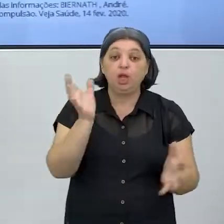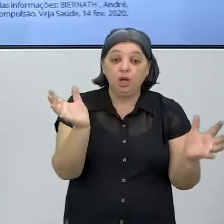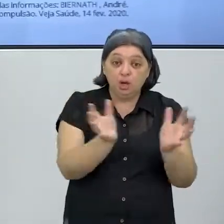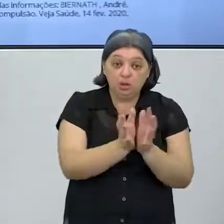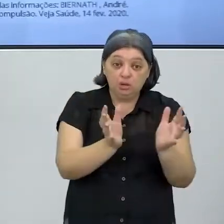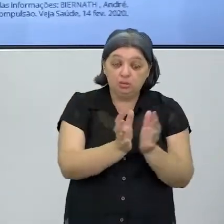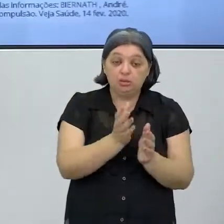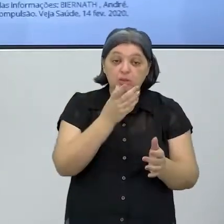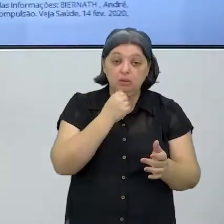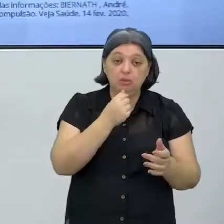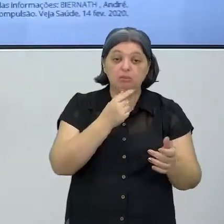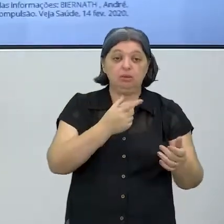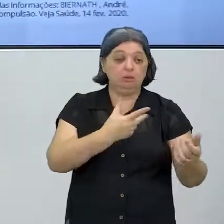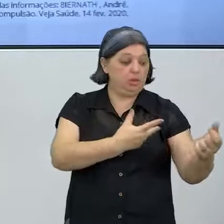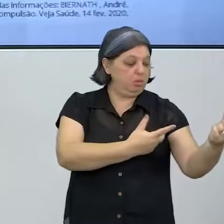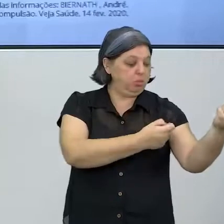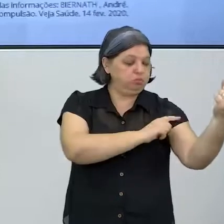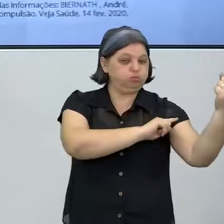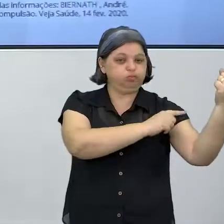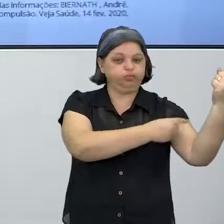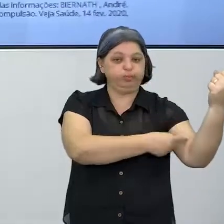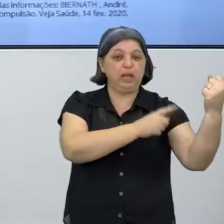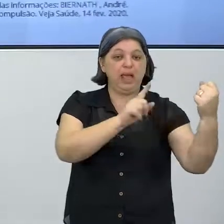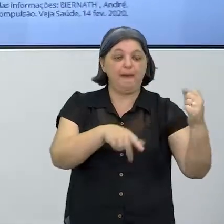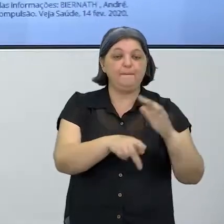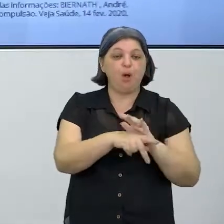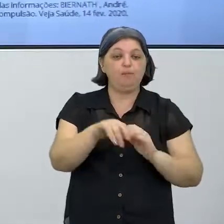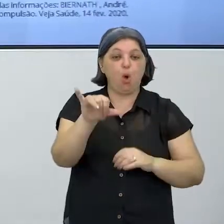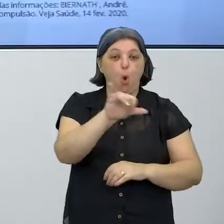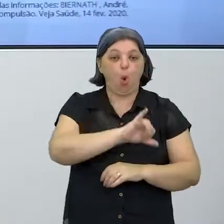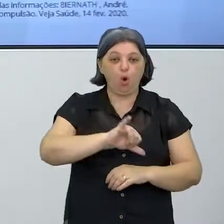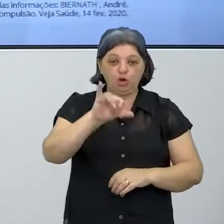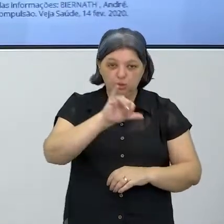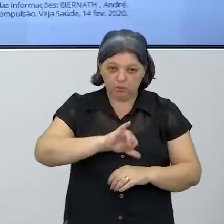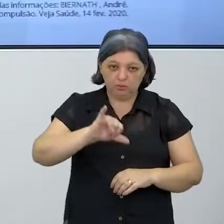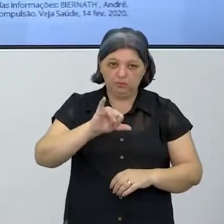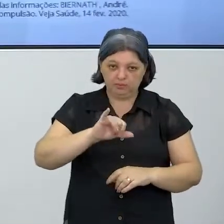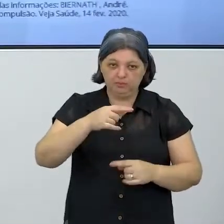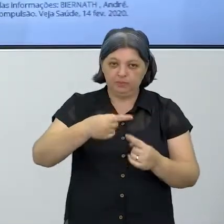ficar com um músculo muito grande, mas é um óleo. E isso acaba gerando